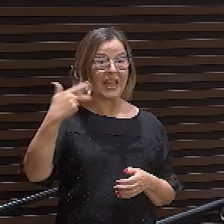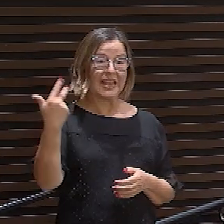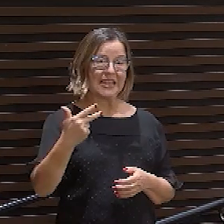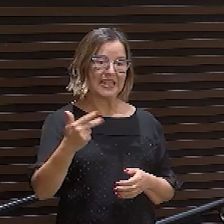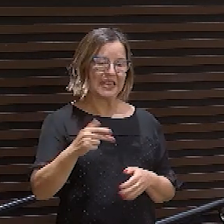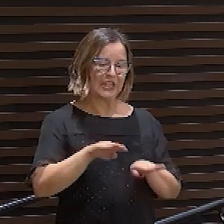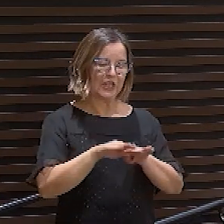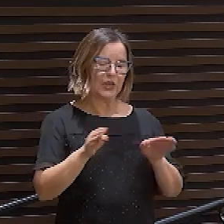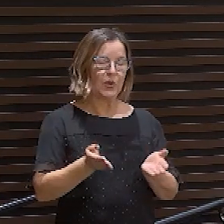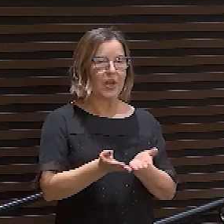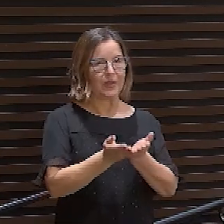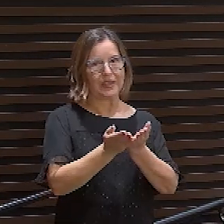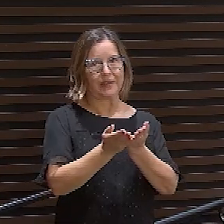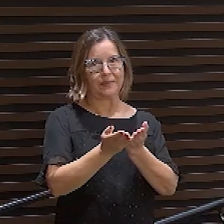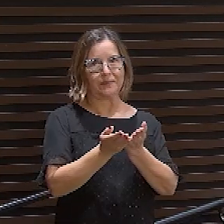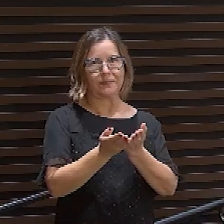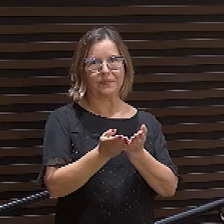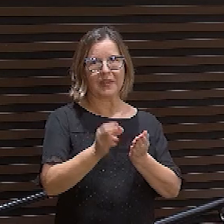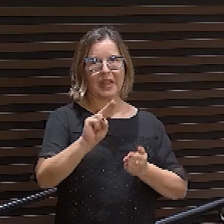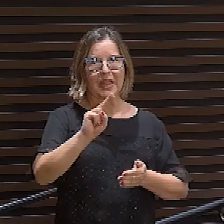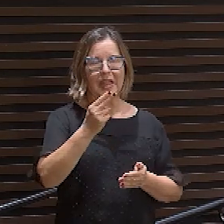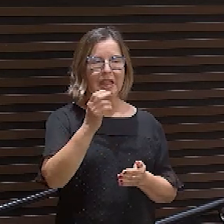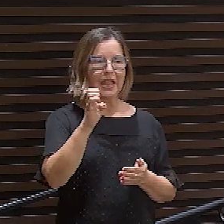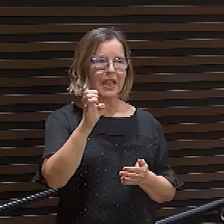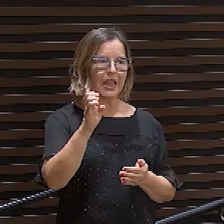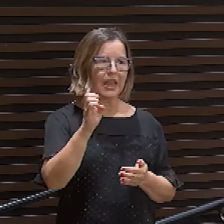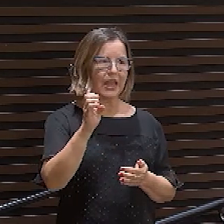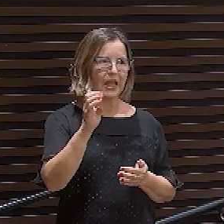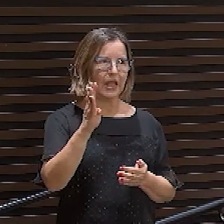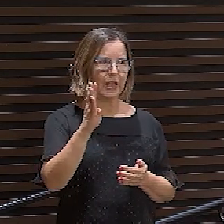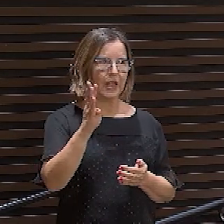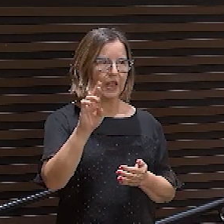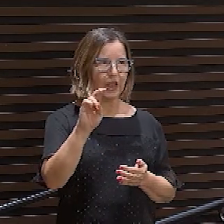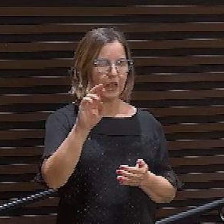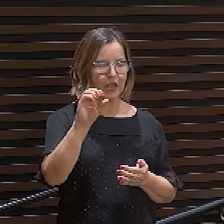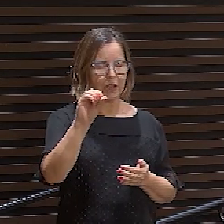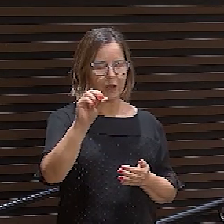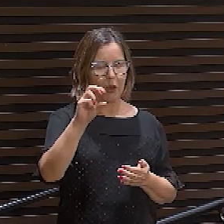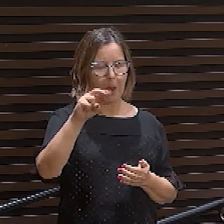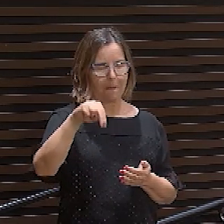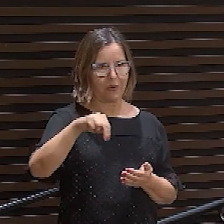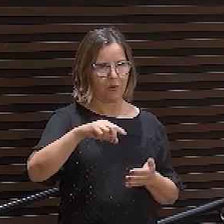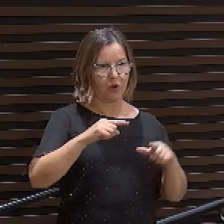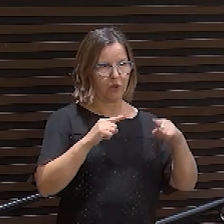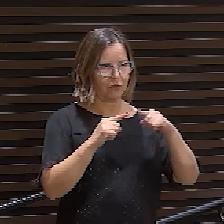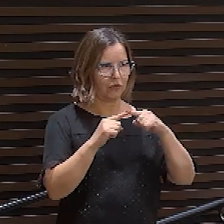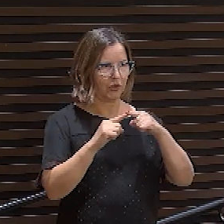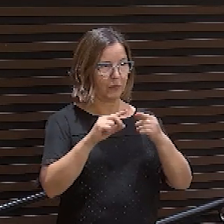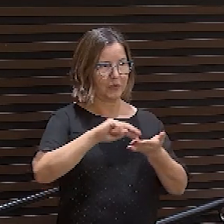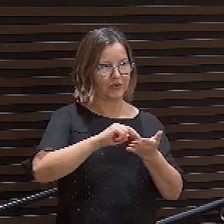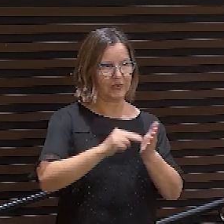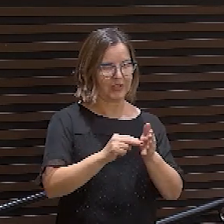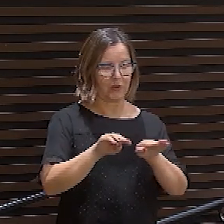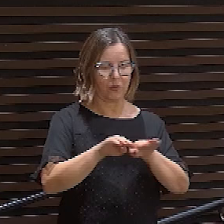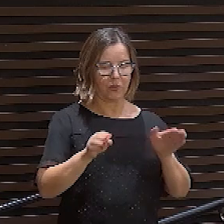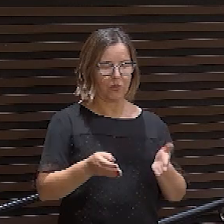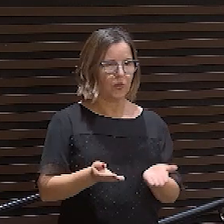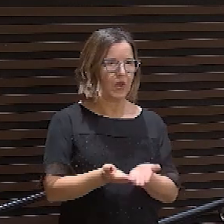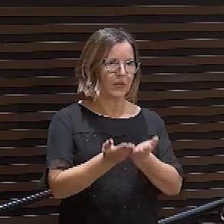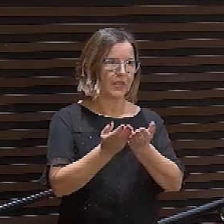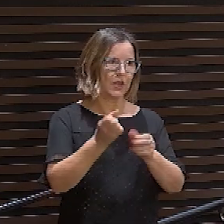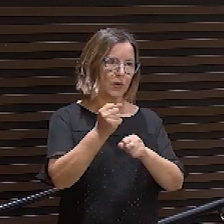agora, Hebrom é um tipo muito significativo. O altar foi construído